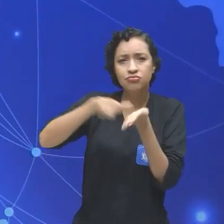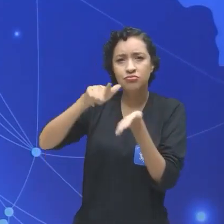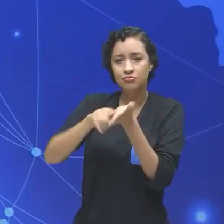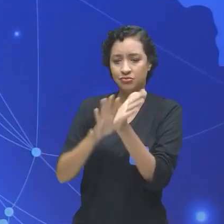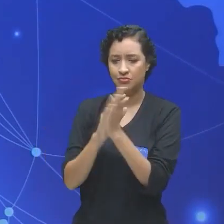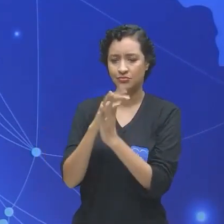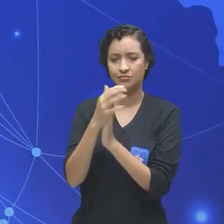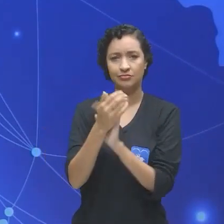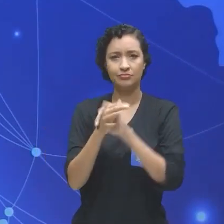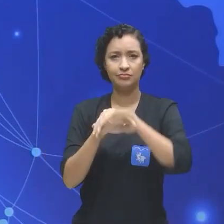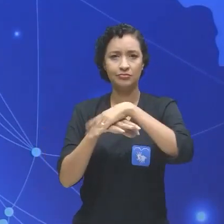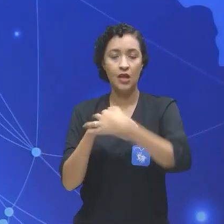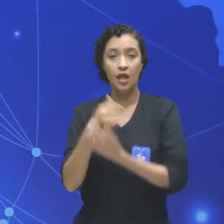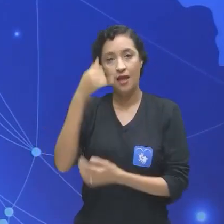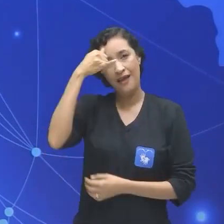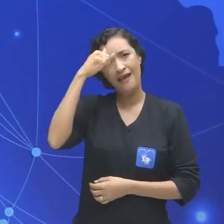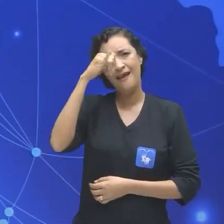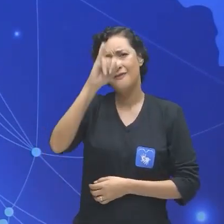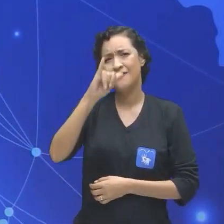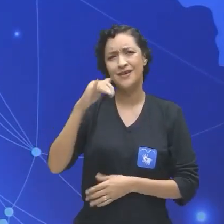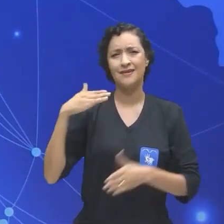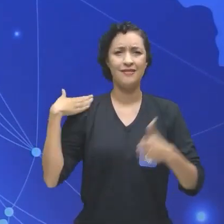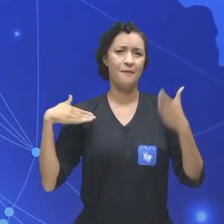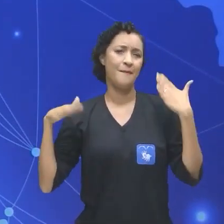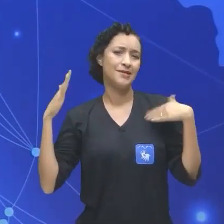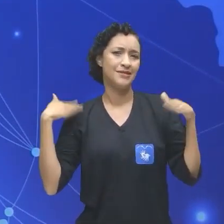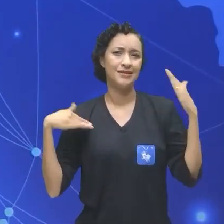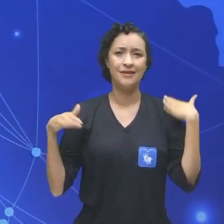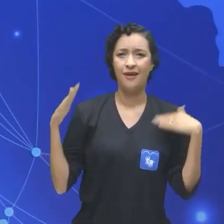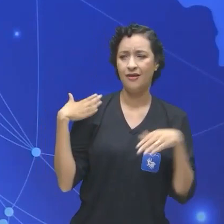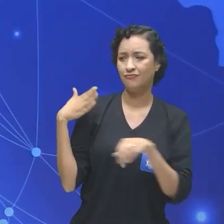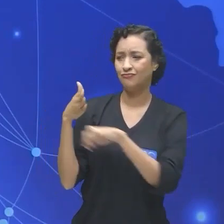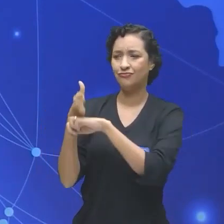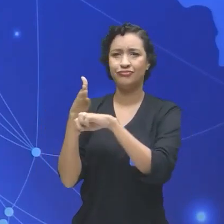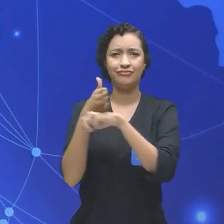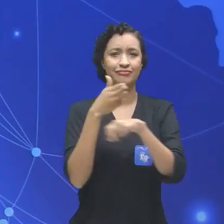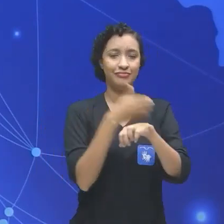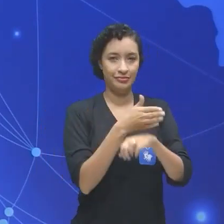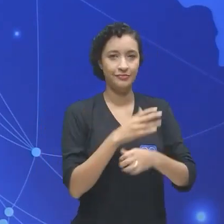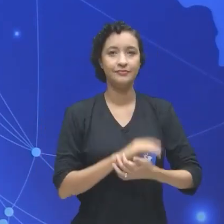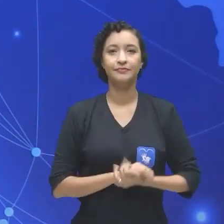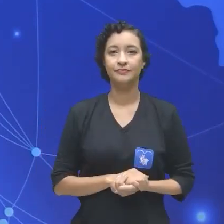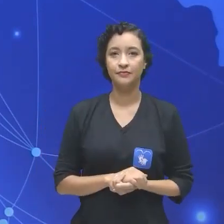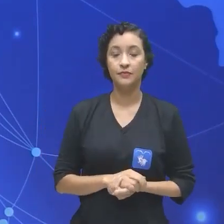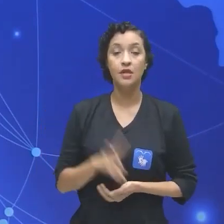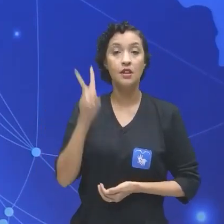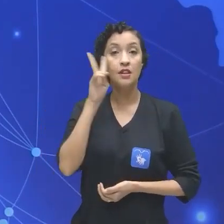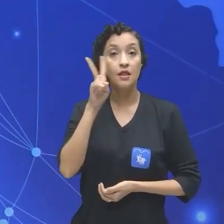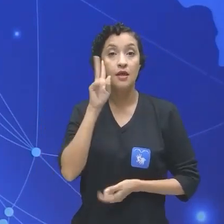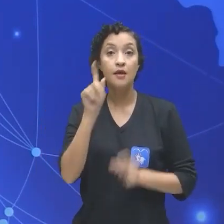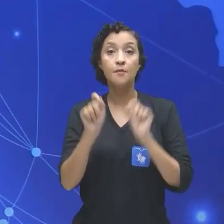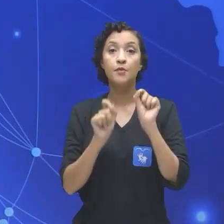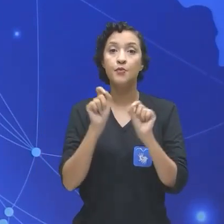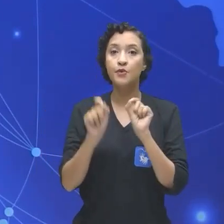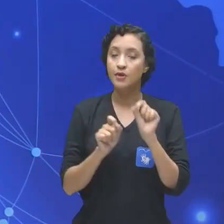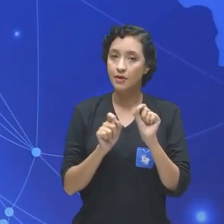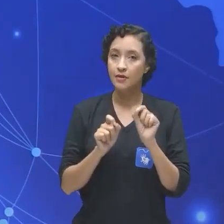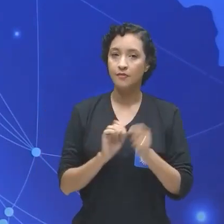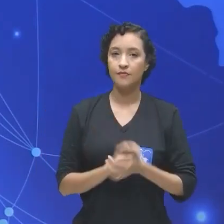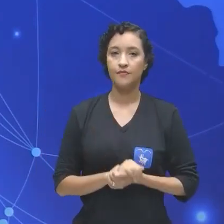mãos, evite sair nesse momento, tá bom, crianças? E lembre-se sempre aquilo que eu digo para